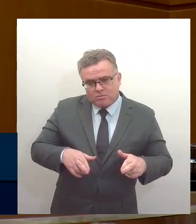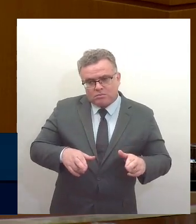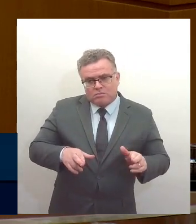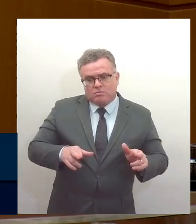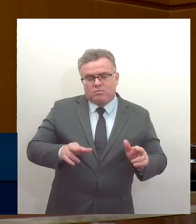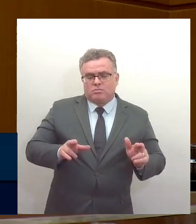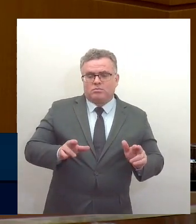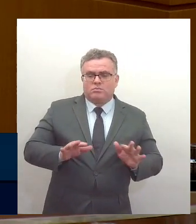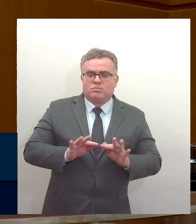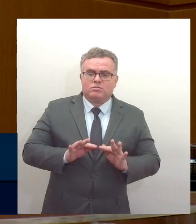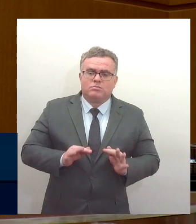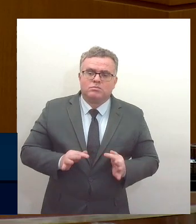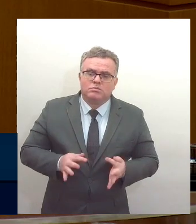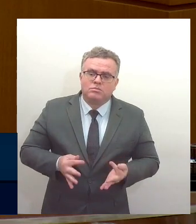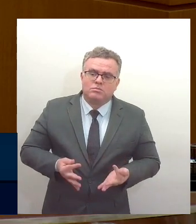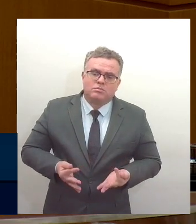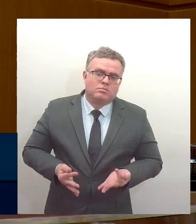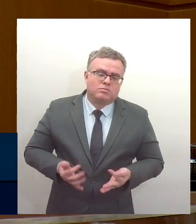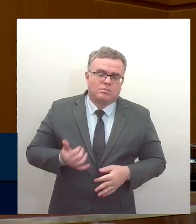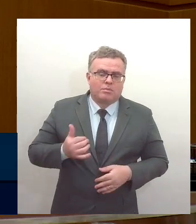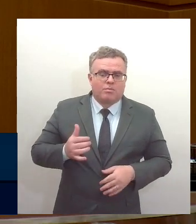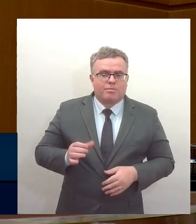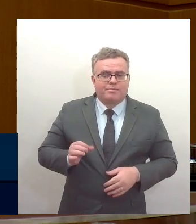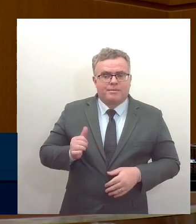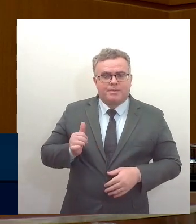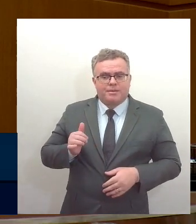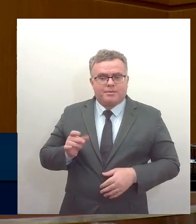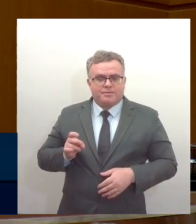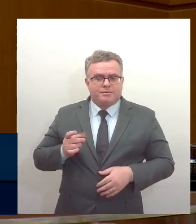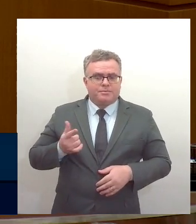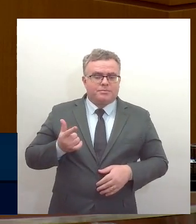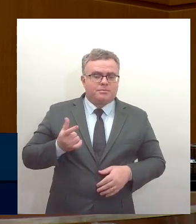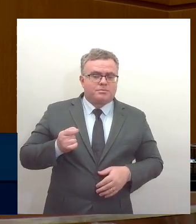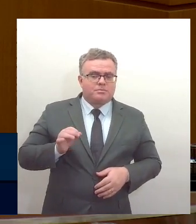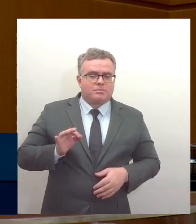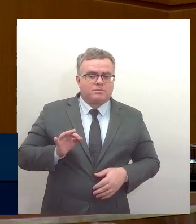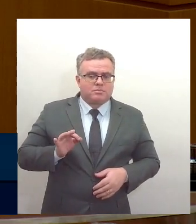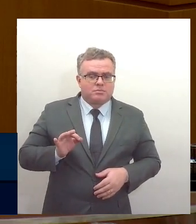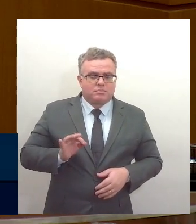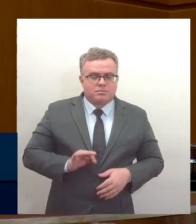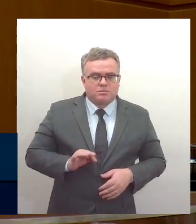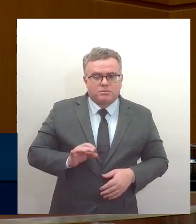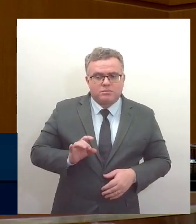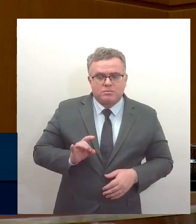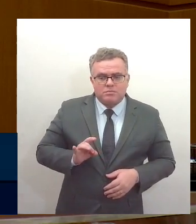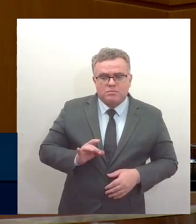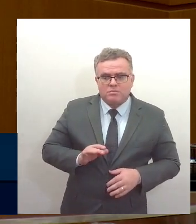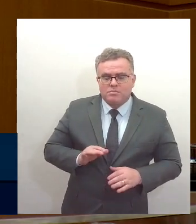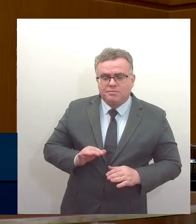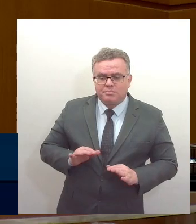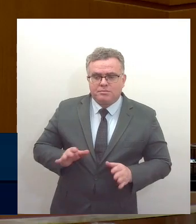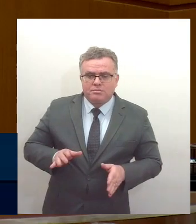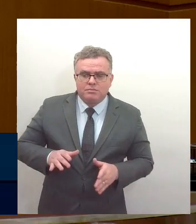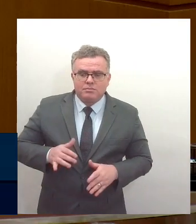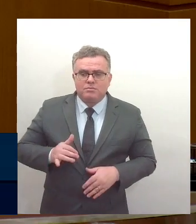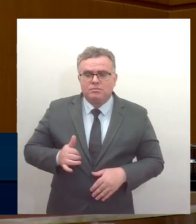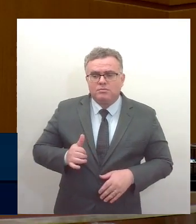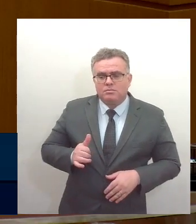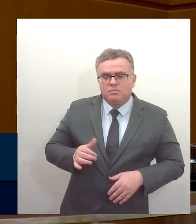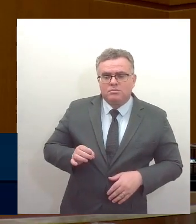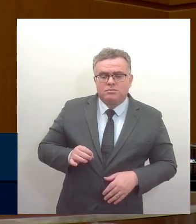ou 20% daquilo que a gente tem vontade, e de 10% em 10%, de 15% em 15%, a gente vai